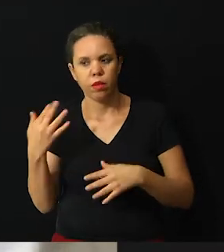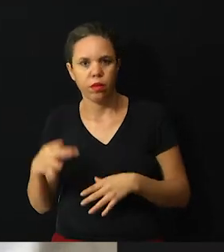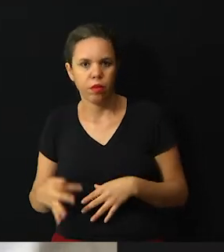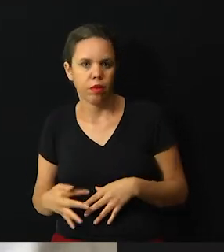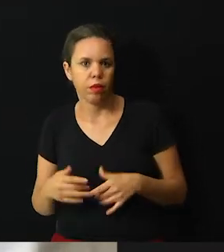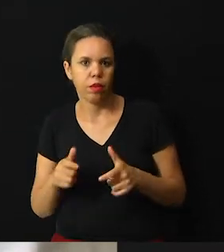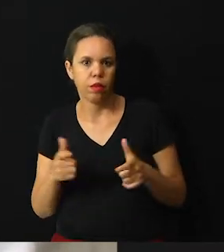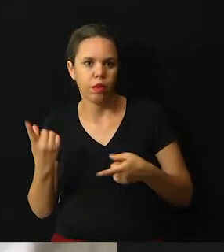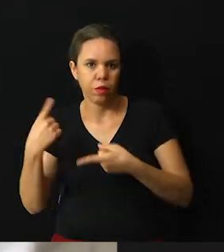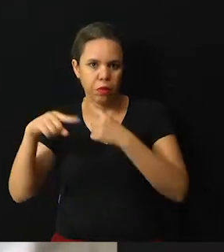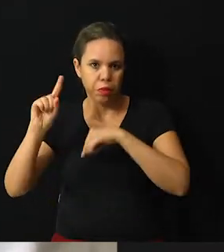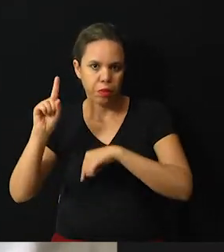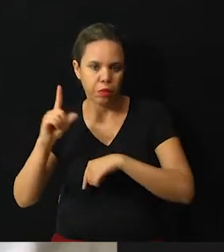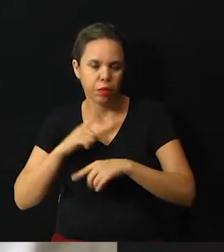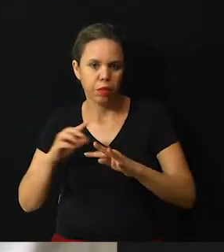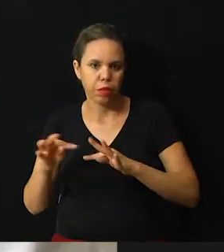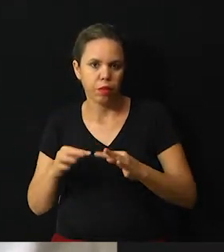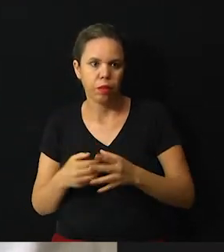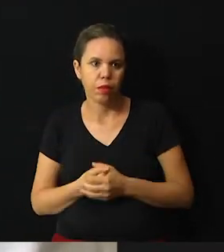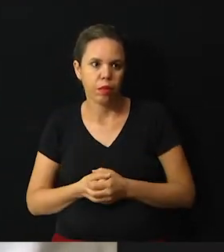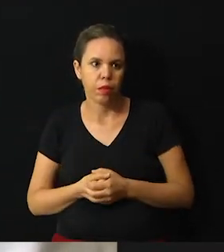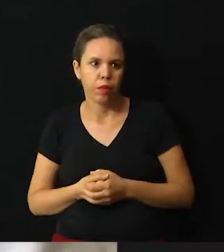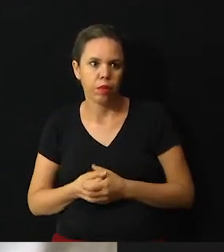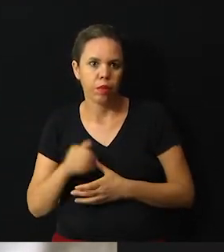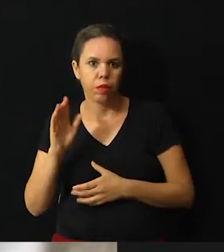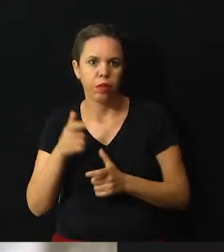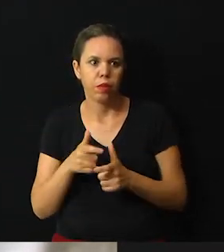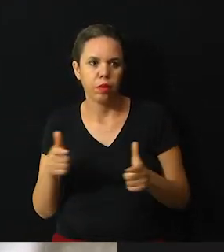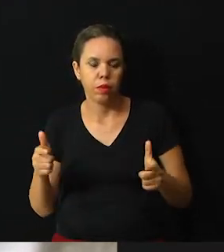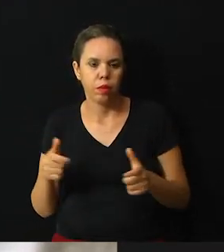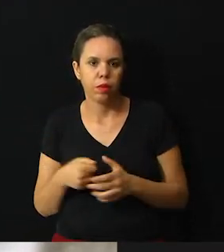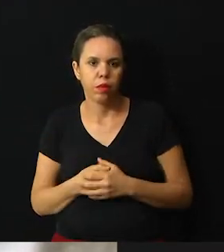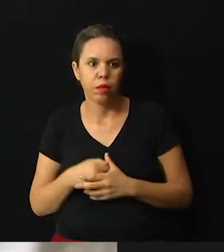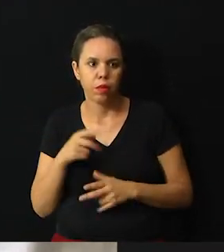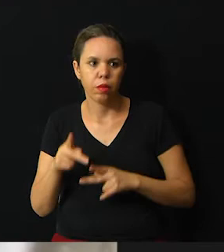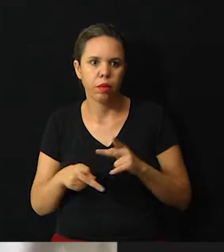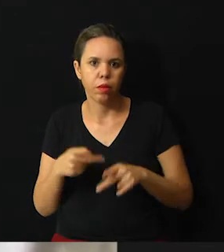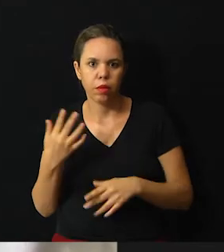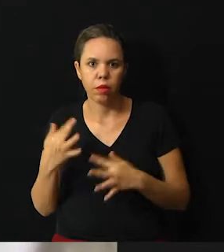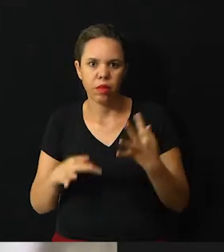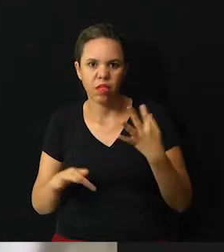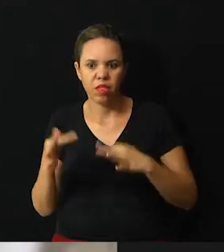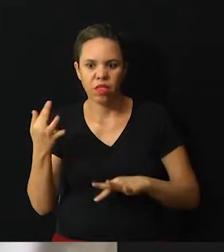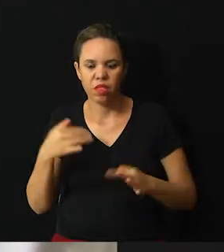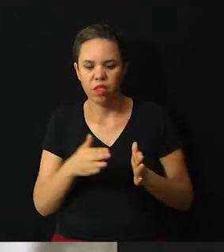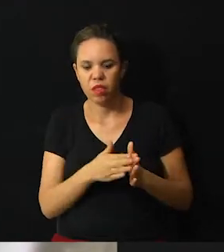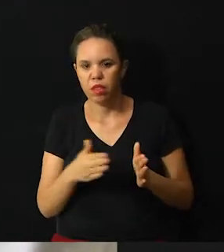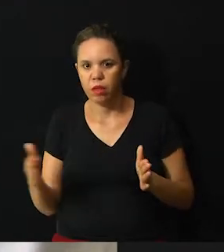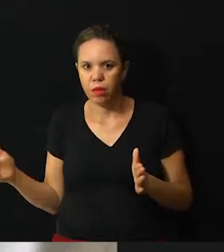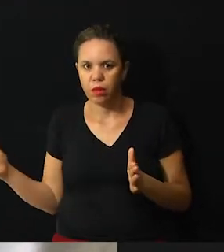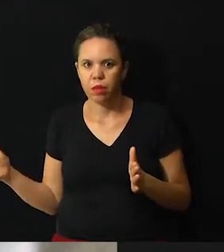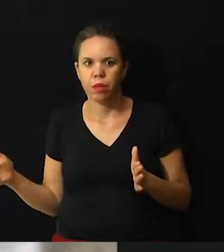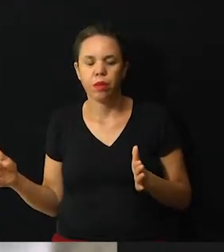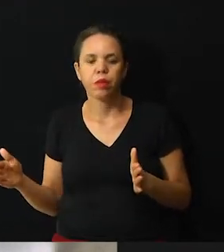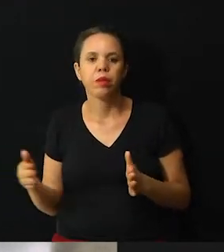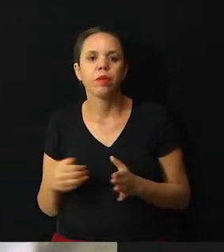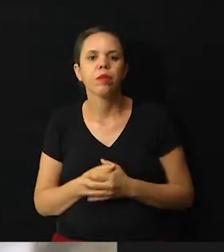com dor, maior teu sucesso na terapêutica. Quanto mais arrastado, quando o paciente tem muita dor a longo